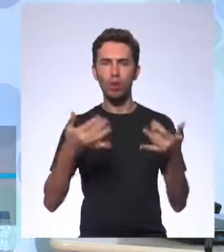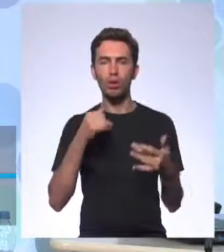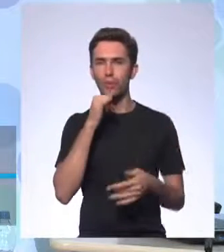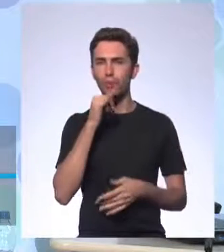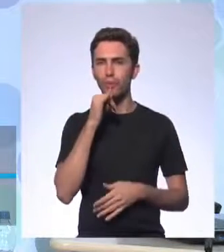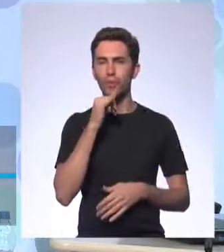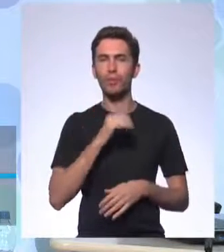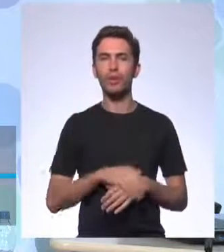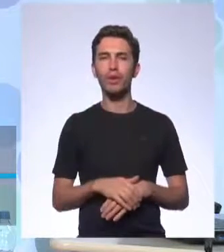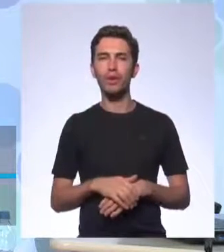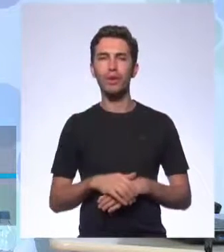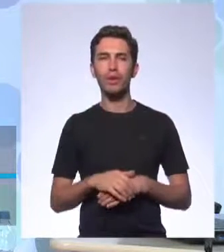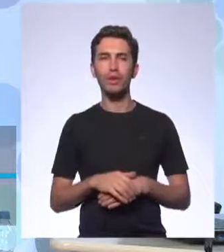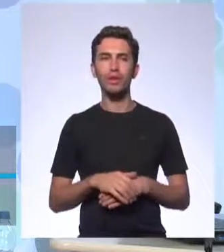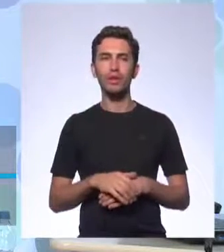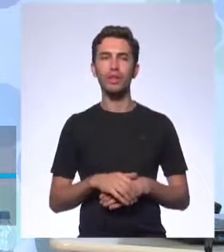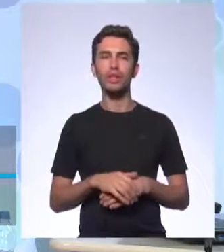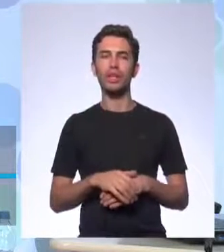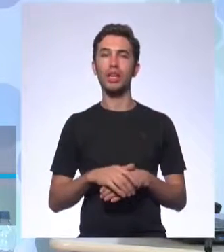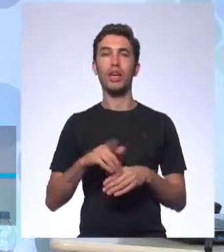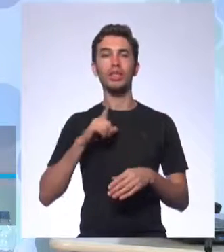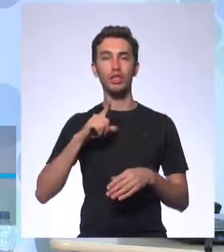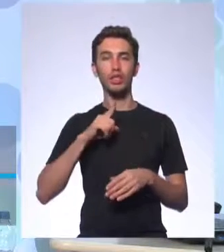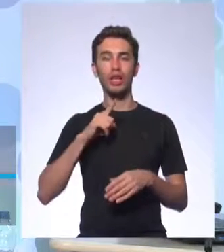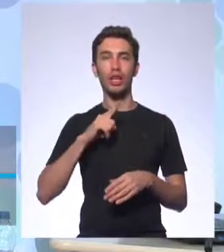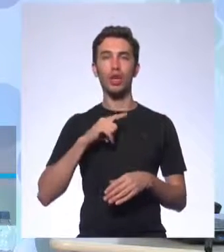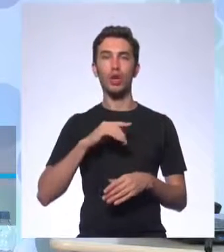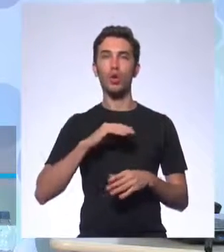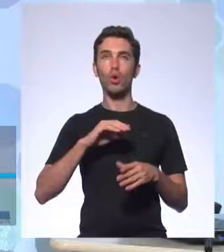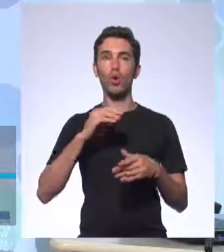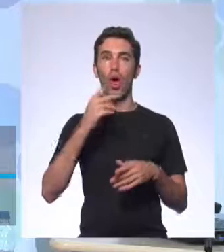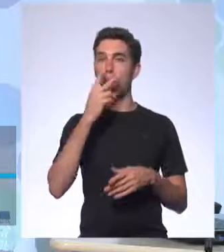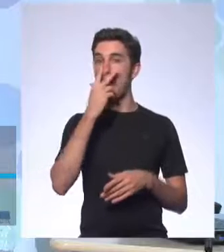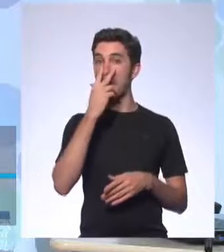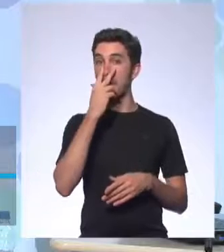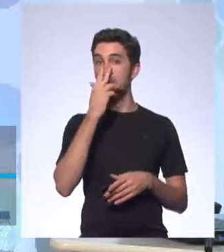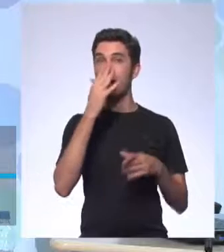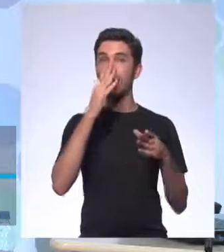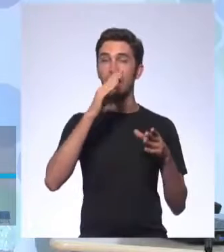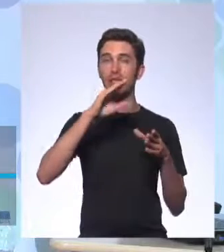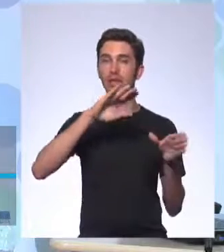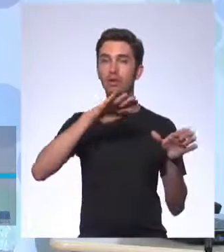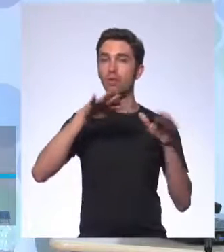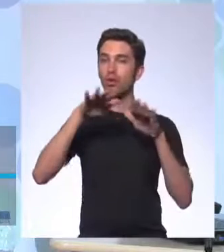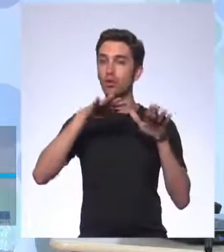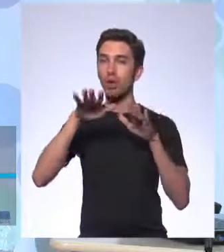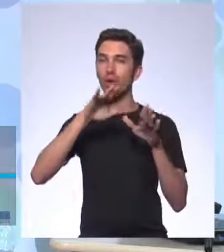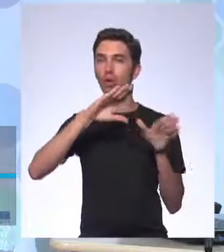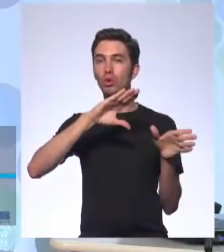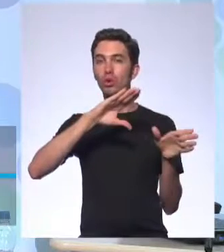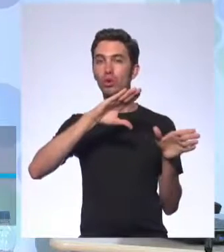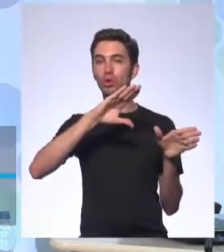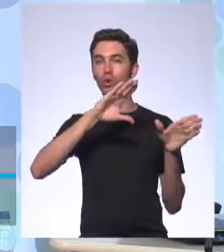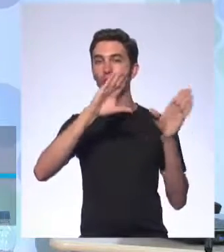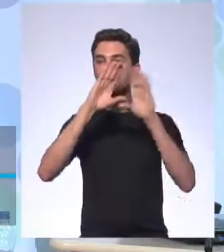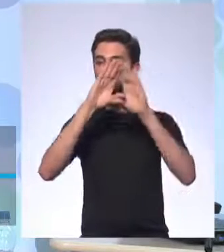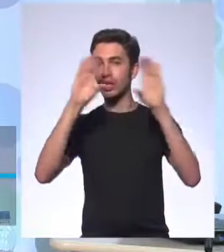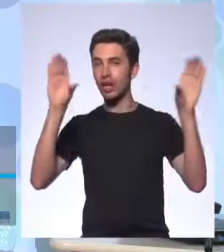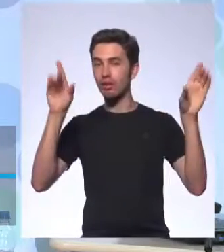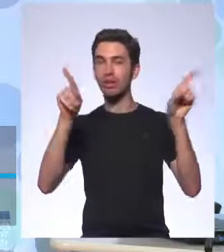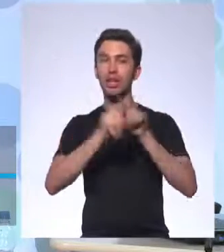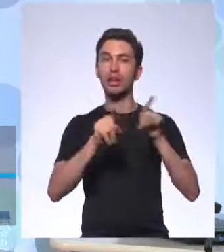falou isso em alguma aula aqui, de que a gente tem um movimento aparente do céu e as estrelas, elas têm esse movimento